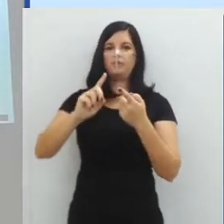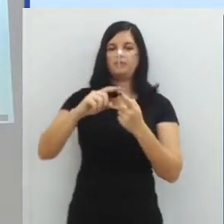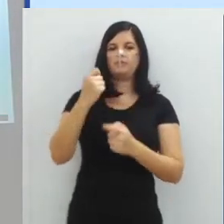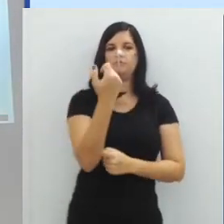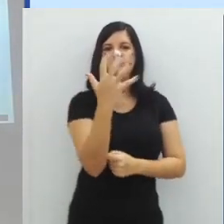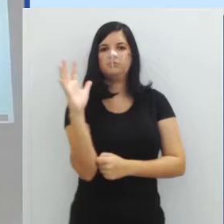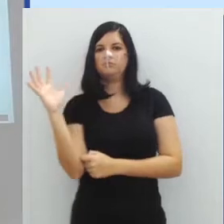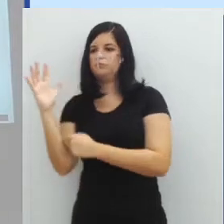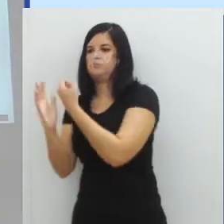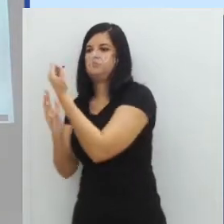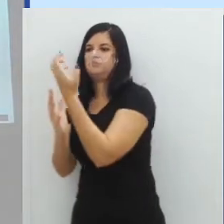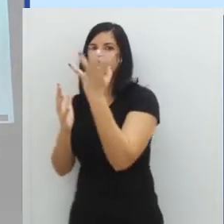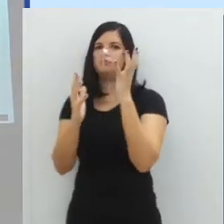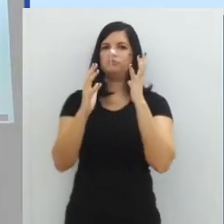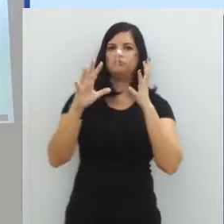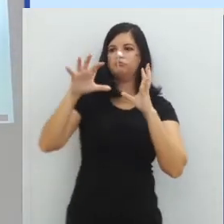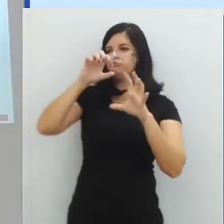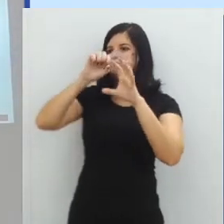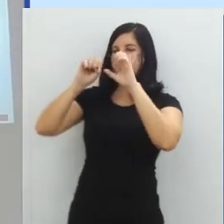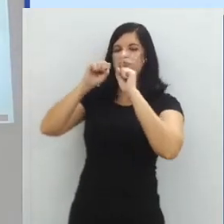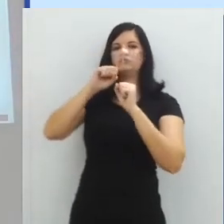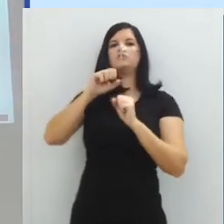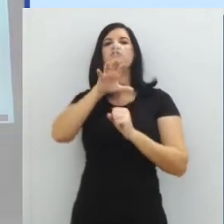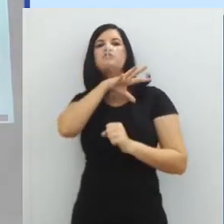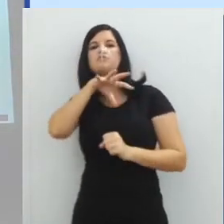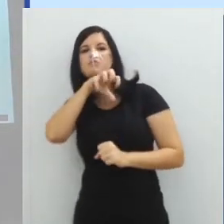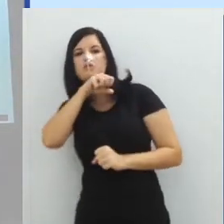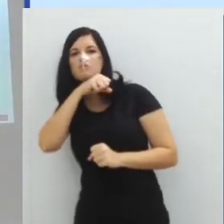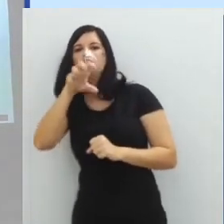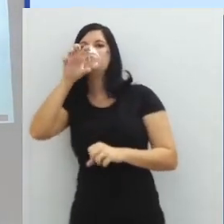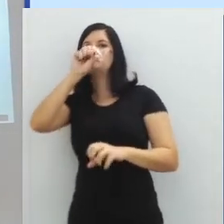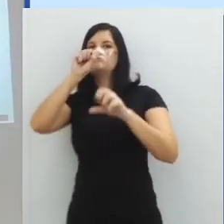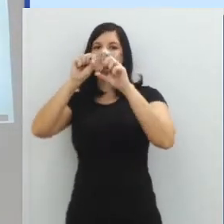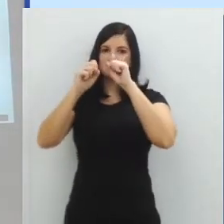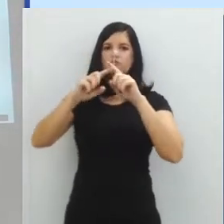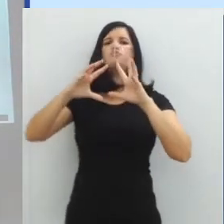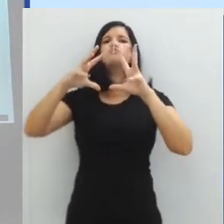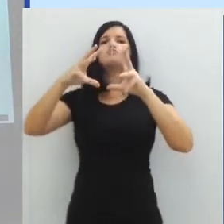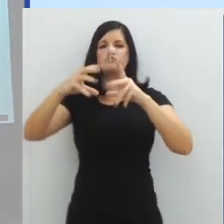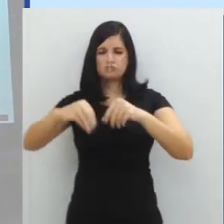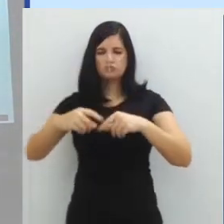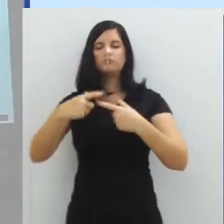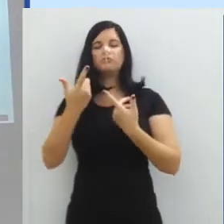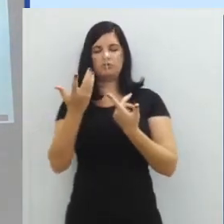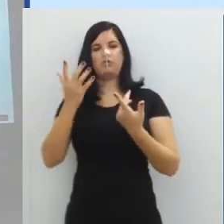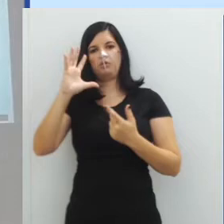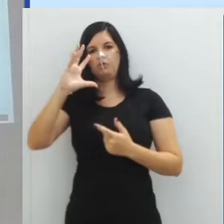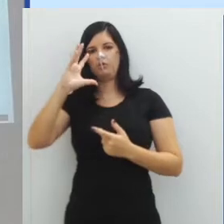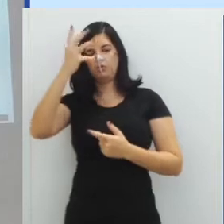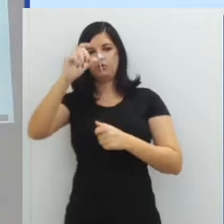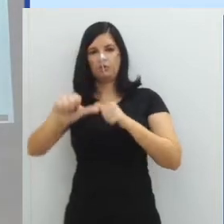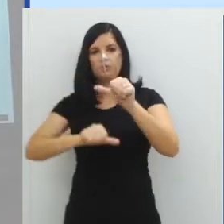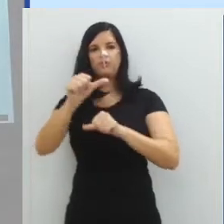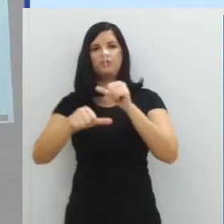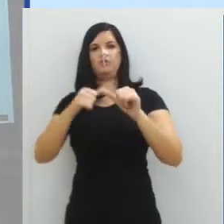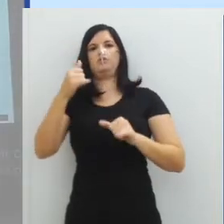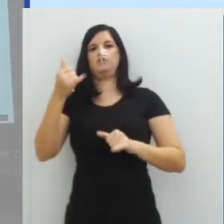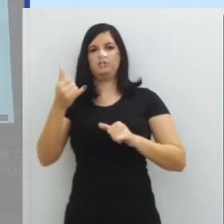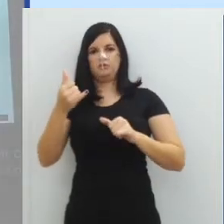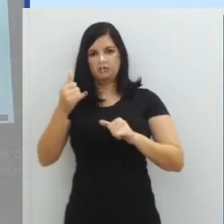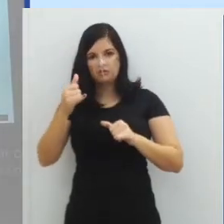respirações dos animais, todos esses são os fenômenos químicos, onde há uma mudança na composição da